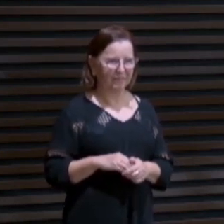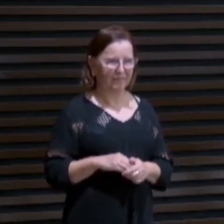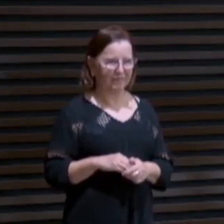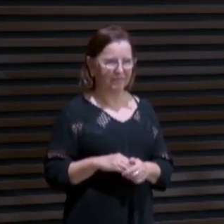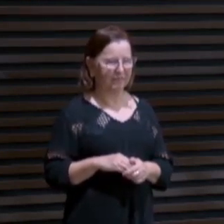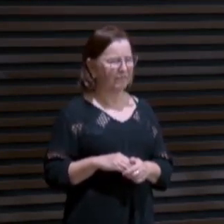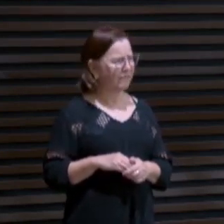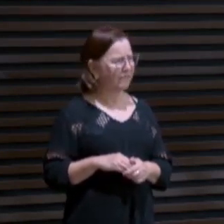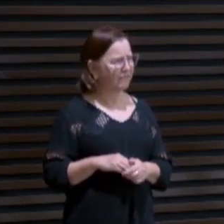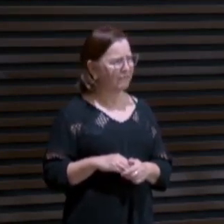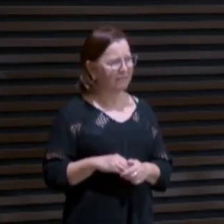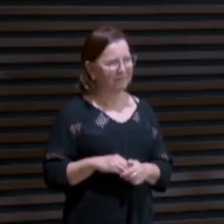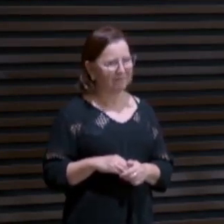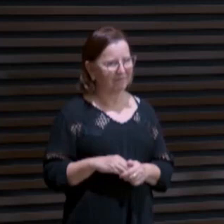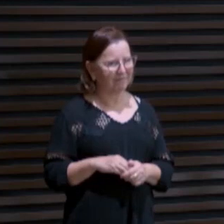caos.